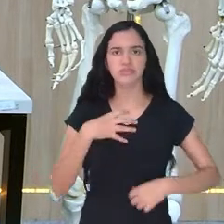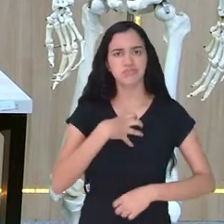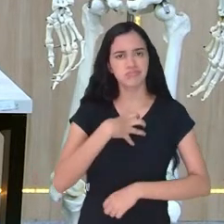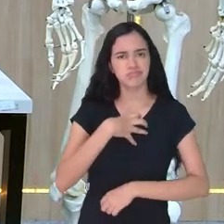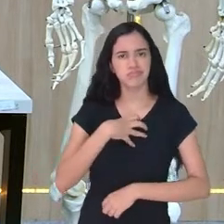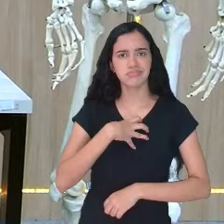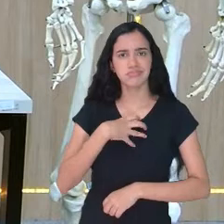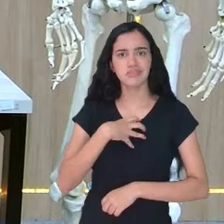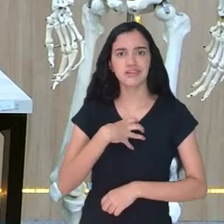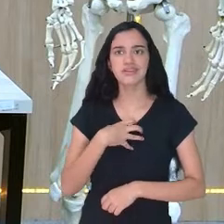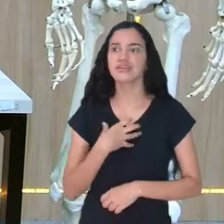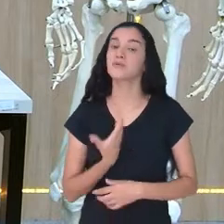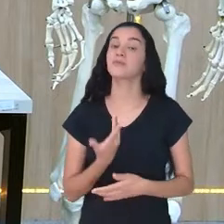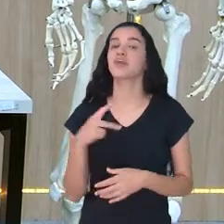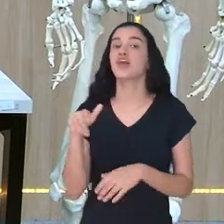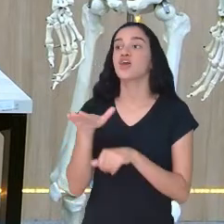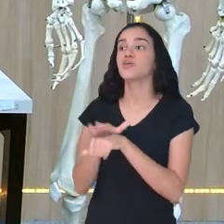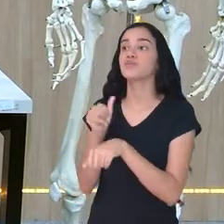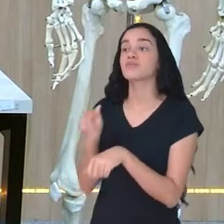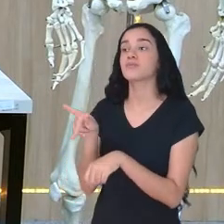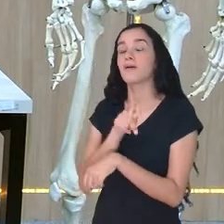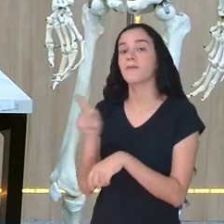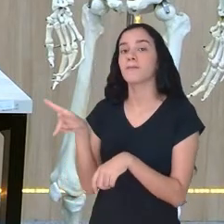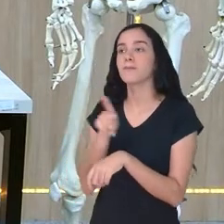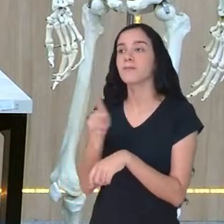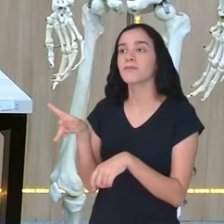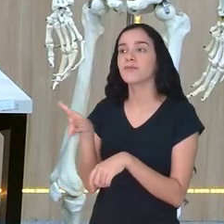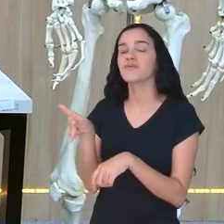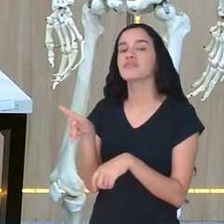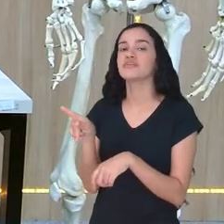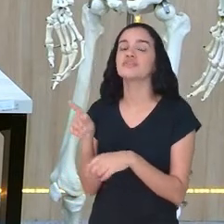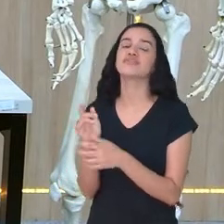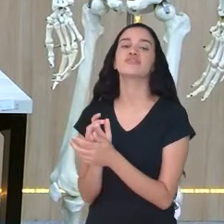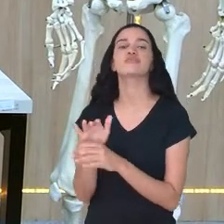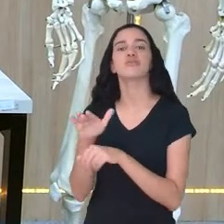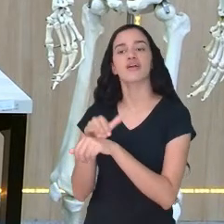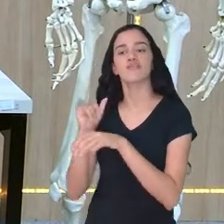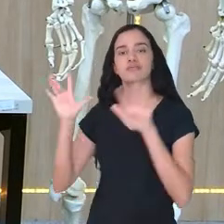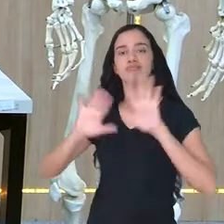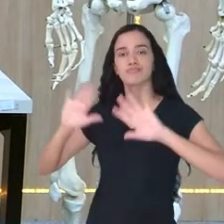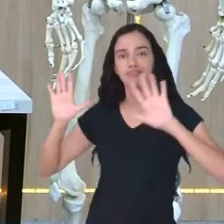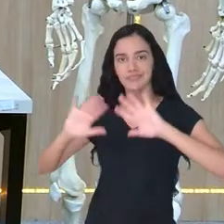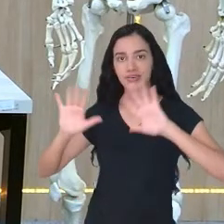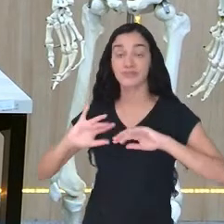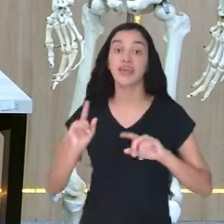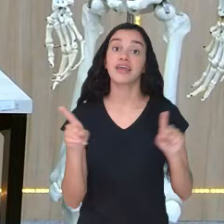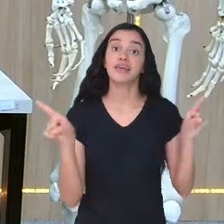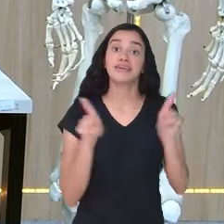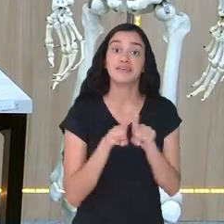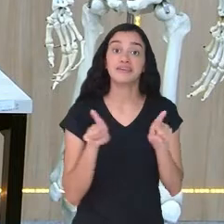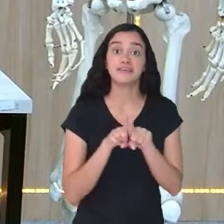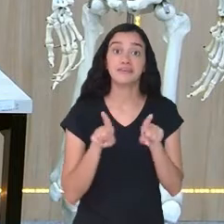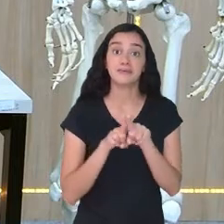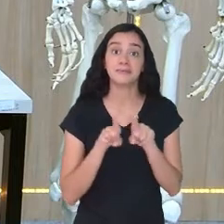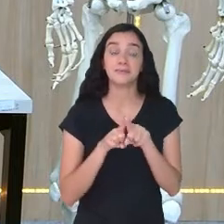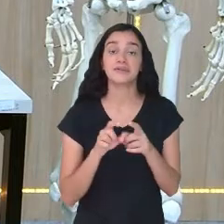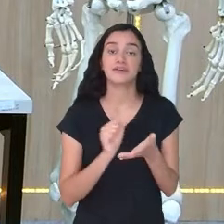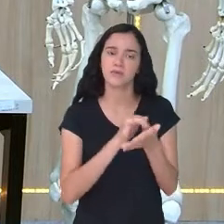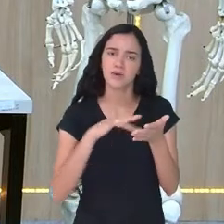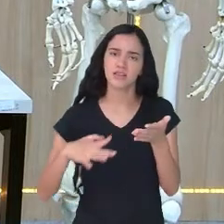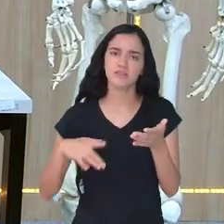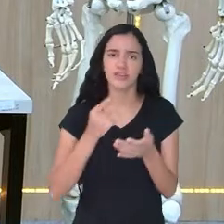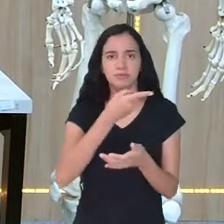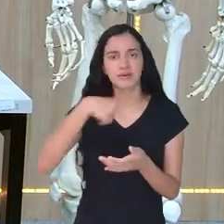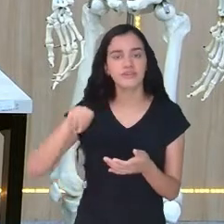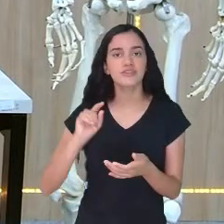ela vai se despedir e eu volto com a questão do objetivo e também com uma tarefinha para vocês. E aí, Cláudia?